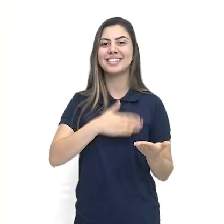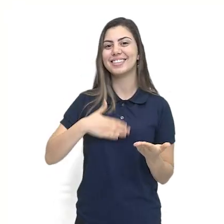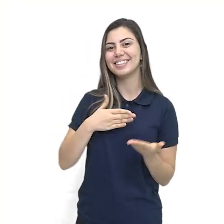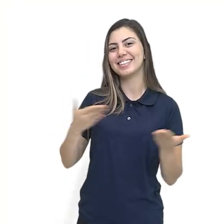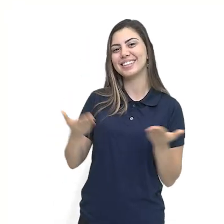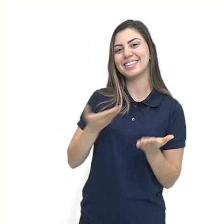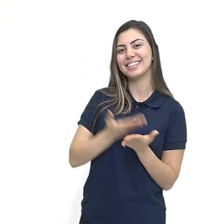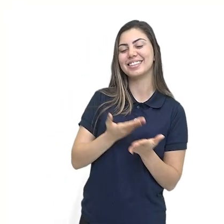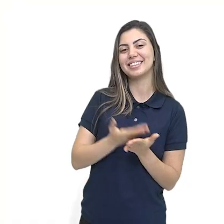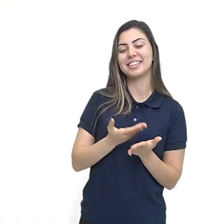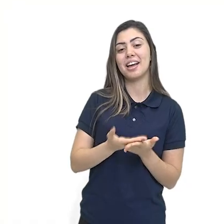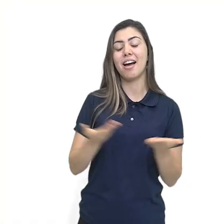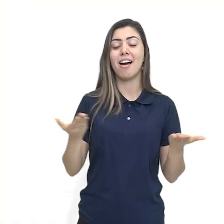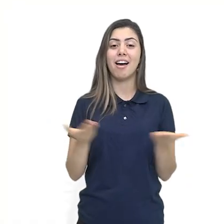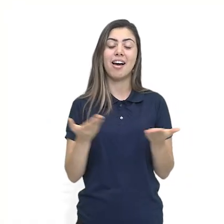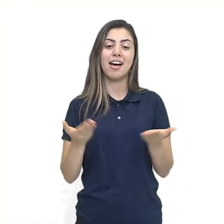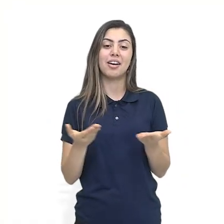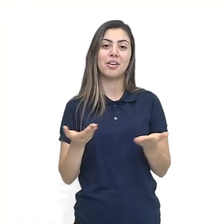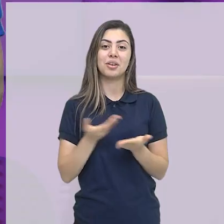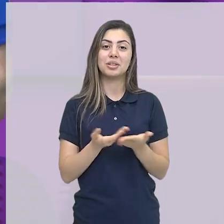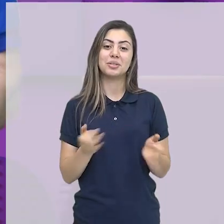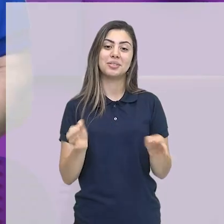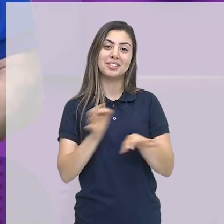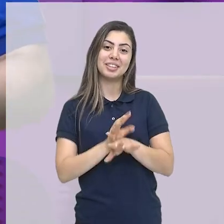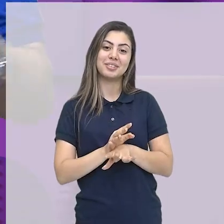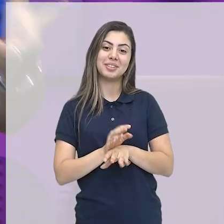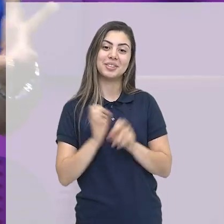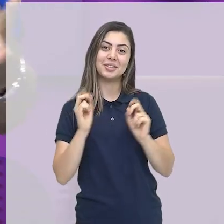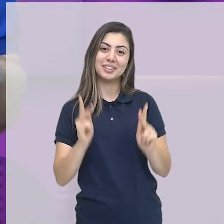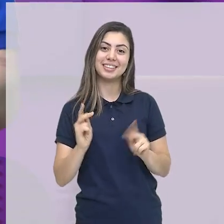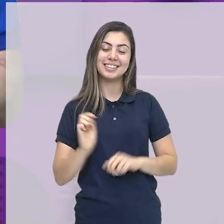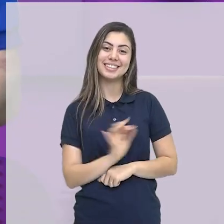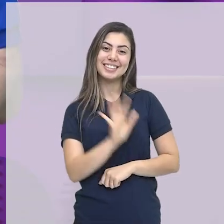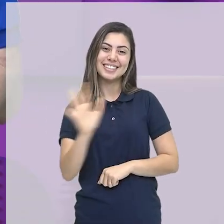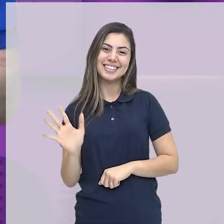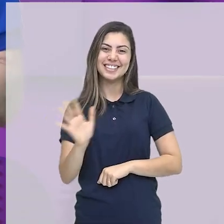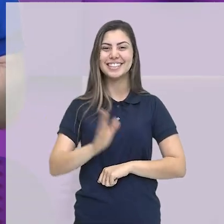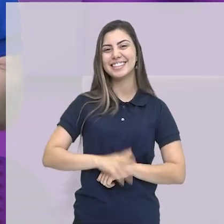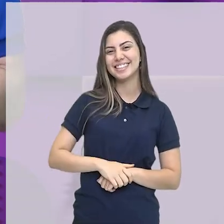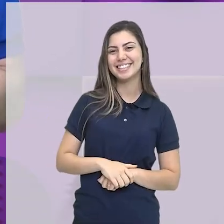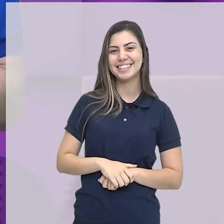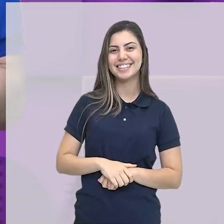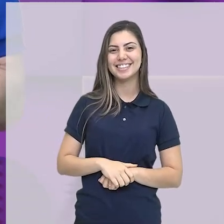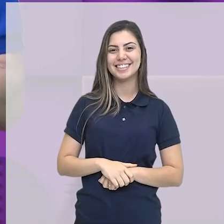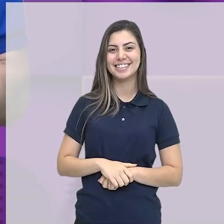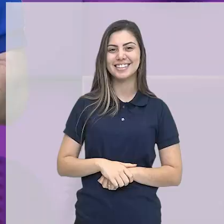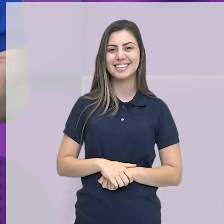gostado. Eu vou ficando exatamente por aqui e até um próximo encontro.